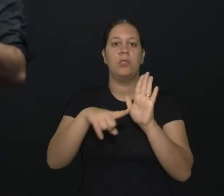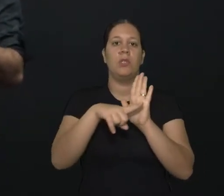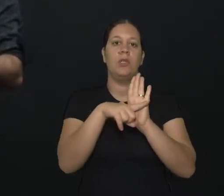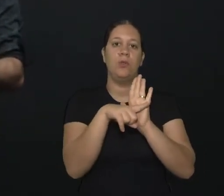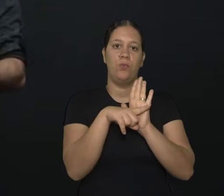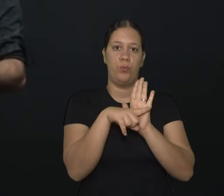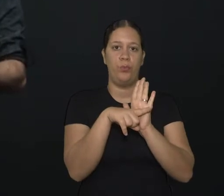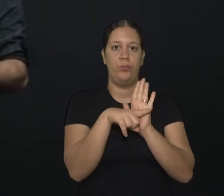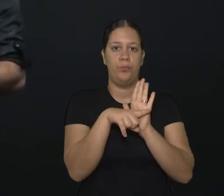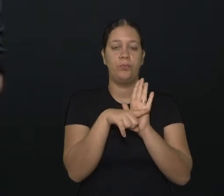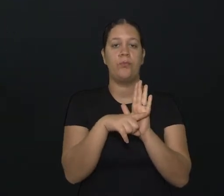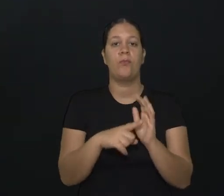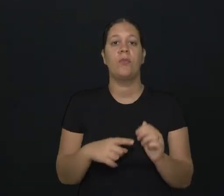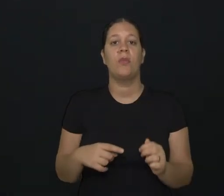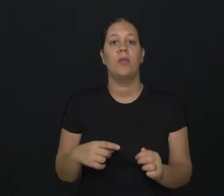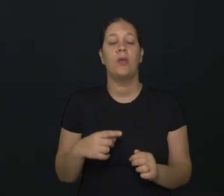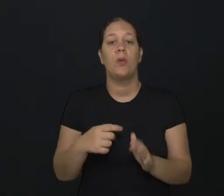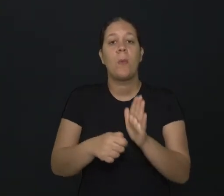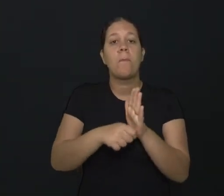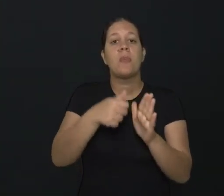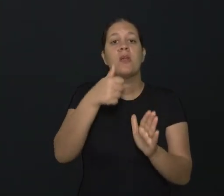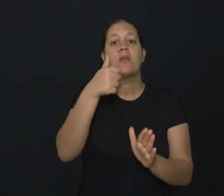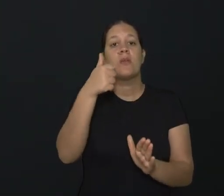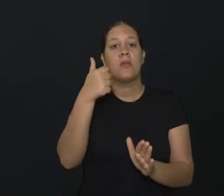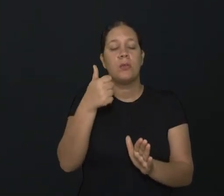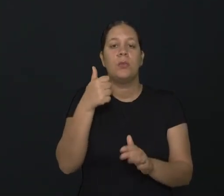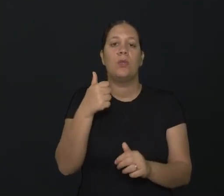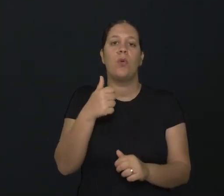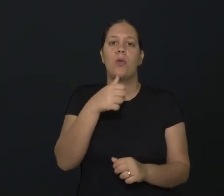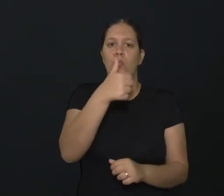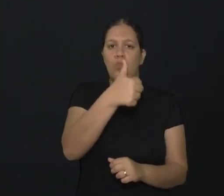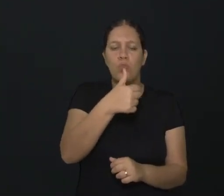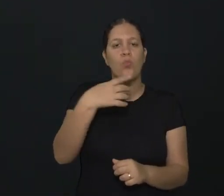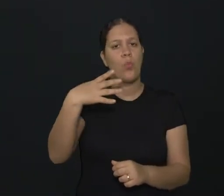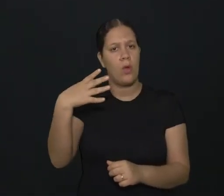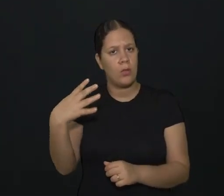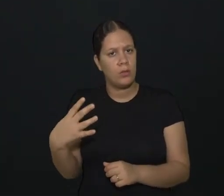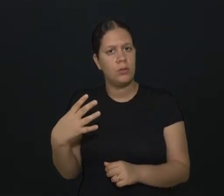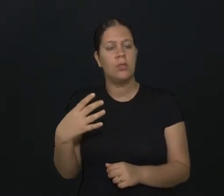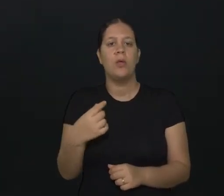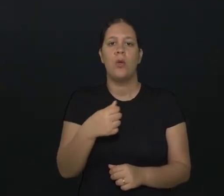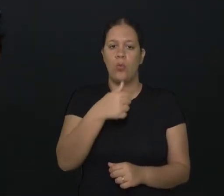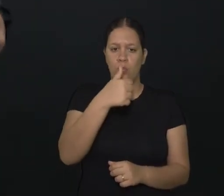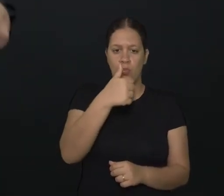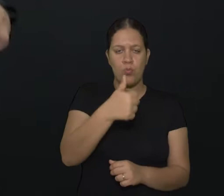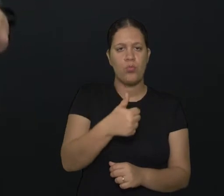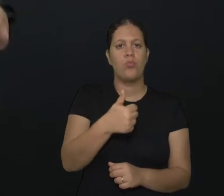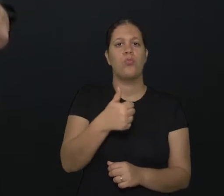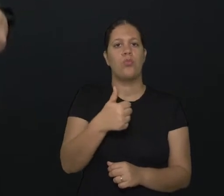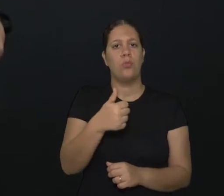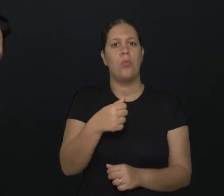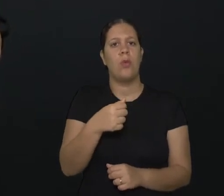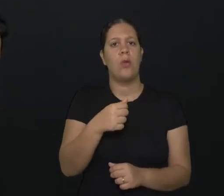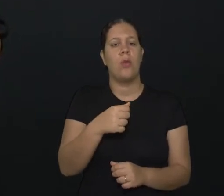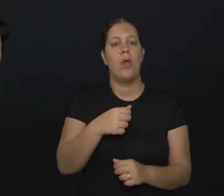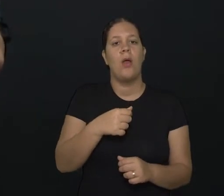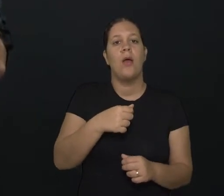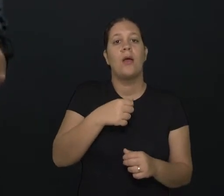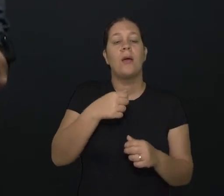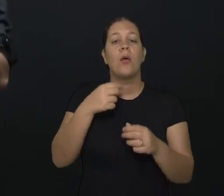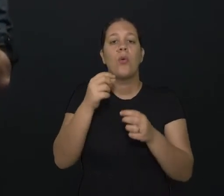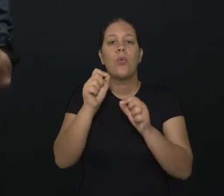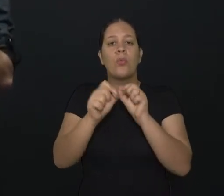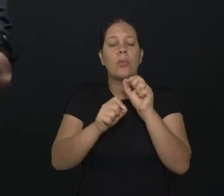valores negativos. Como o nosso primeiro ponto é 1 e 4, 1 para x, eu vou andar uma